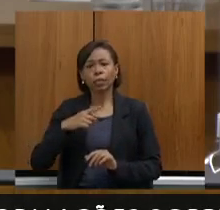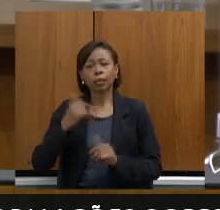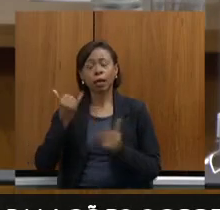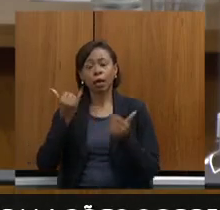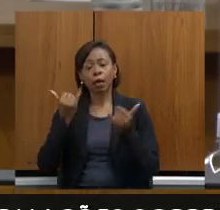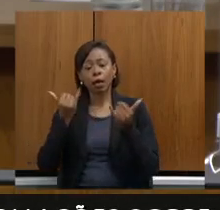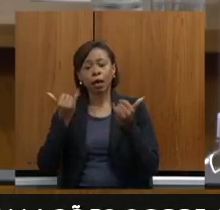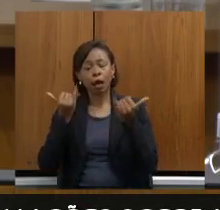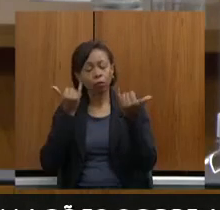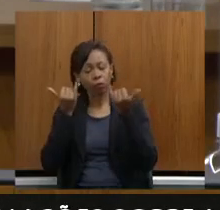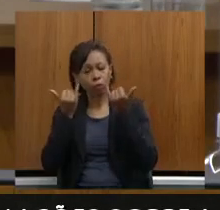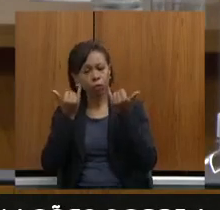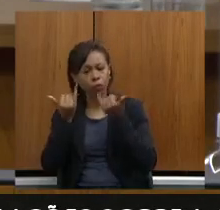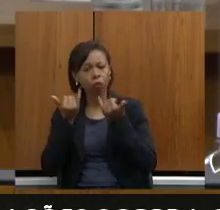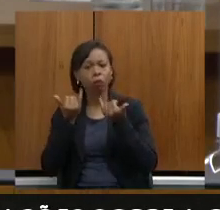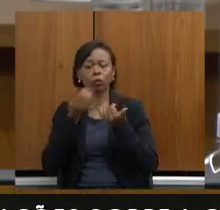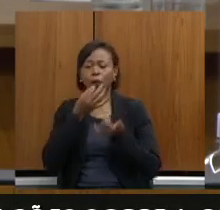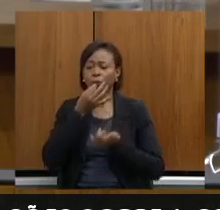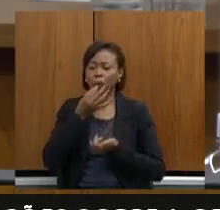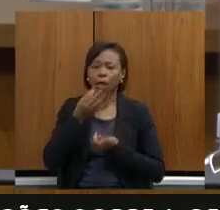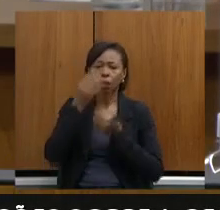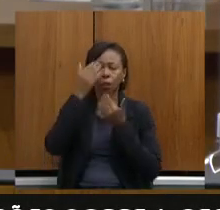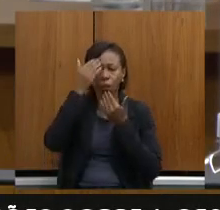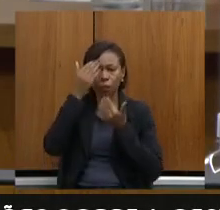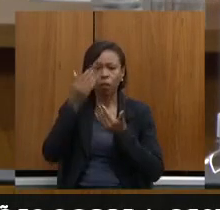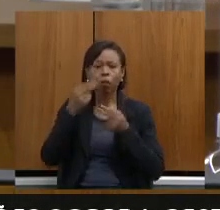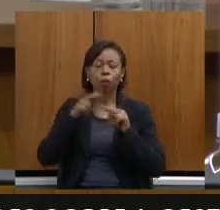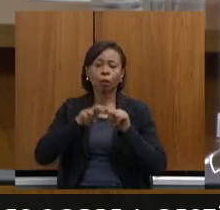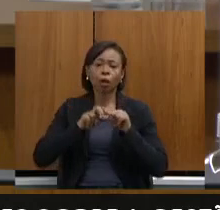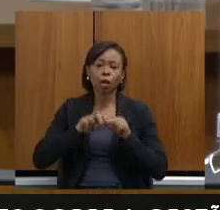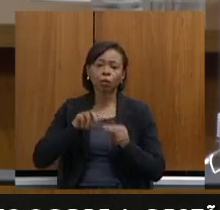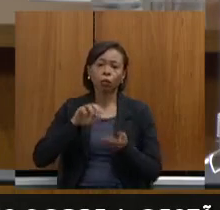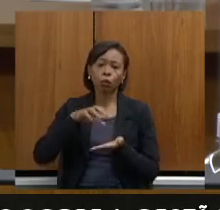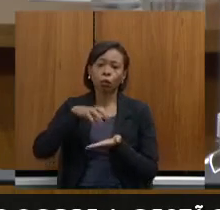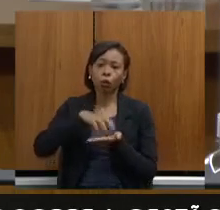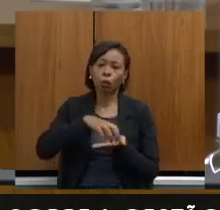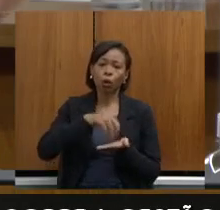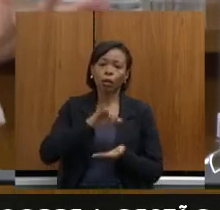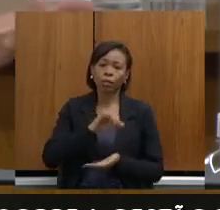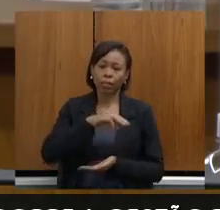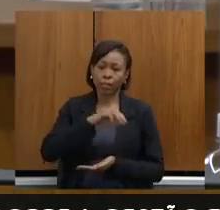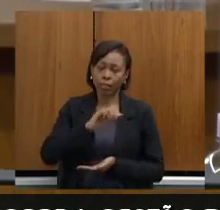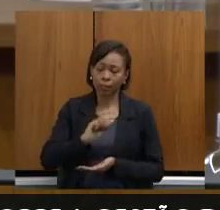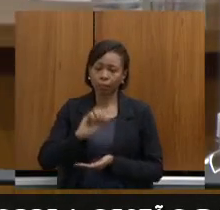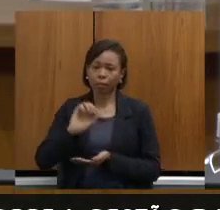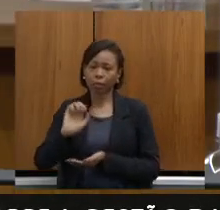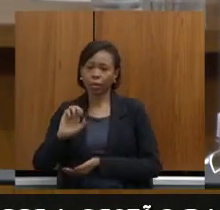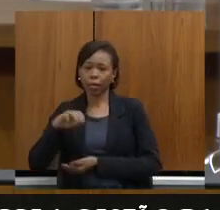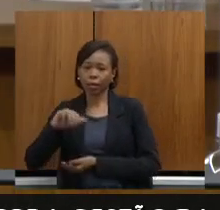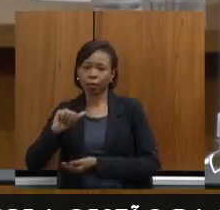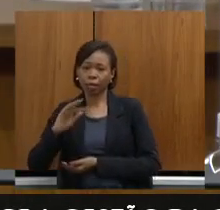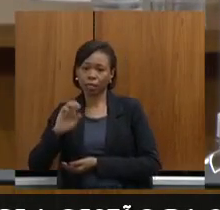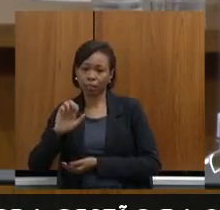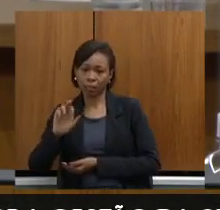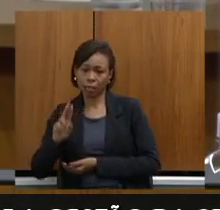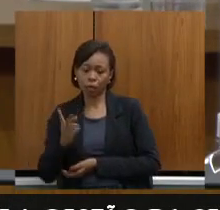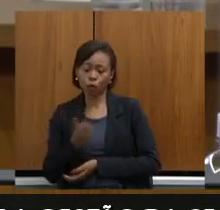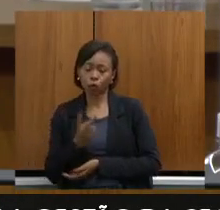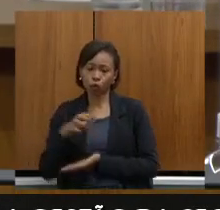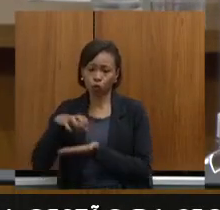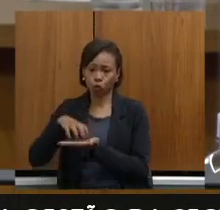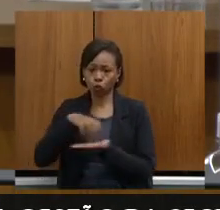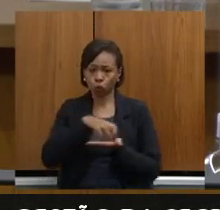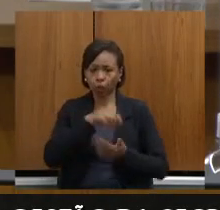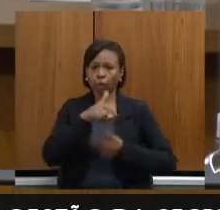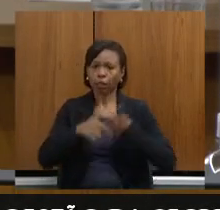comentários agradecimento e produtores pelo trabalho que tá de matéria e também o imã tem feito depois eu vou encaminhar para o Senhor então esse